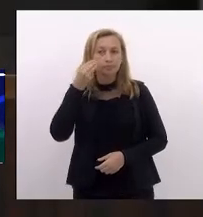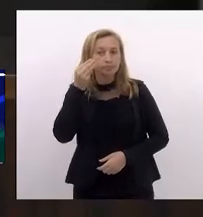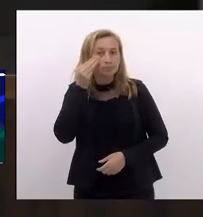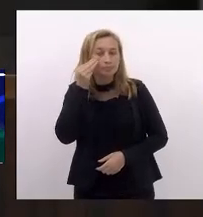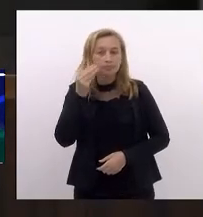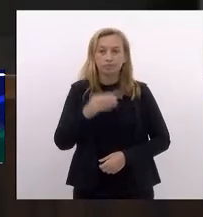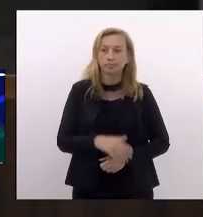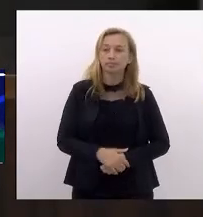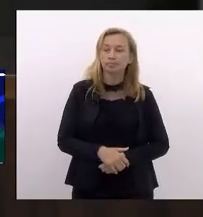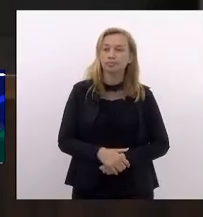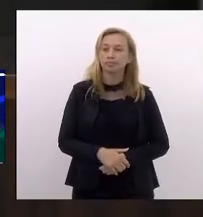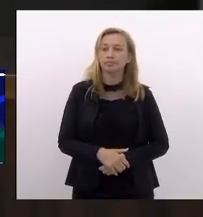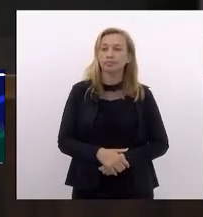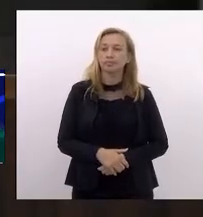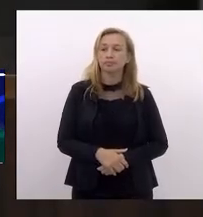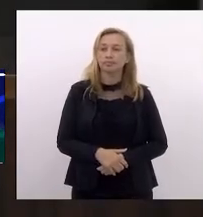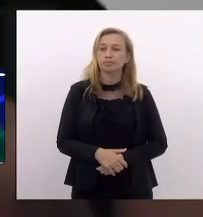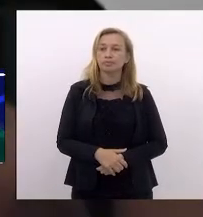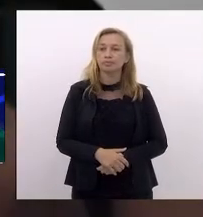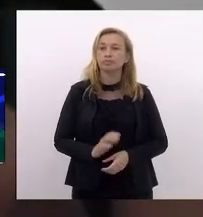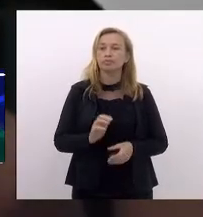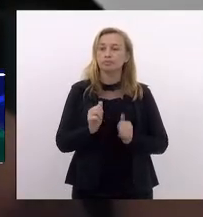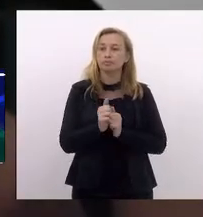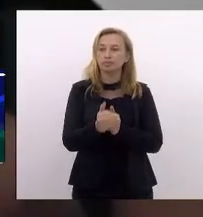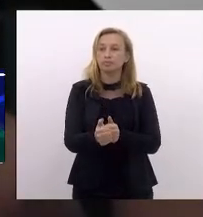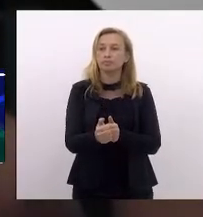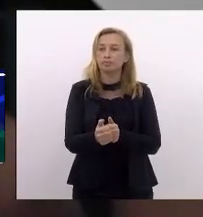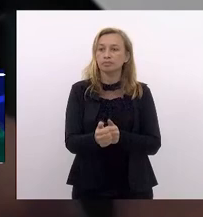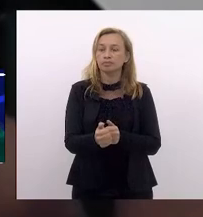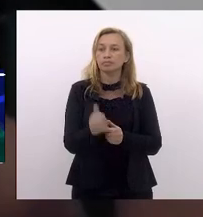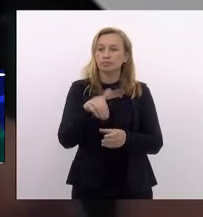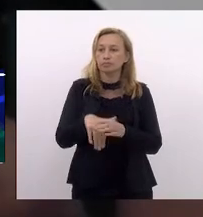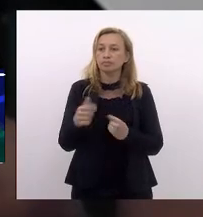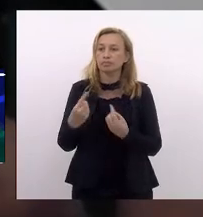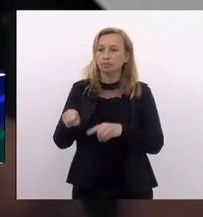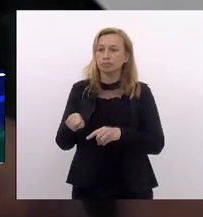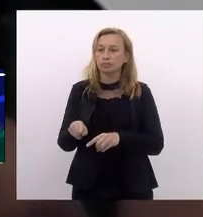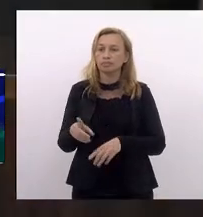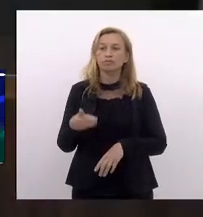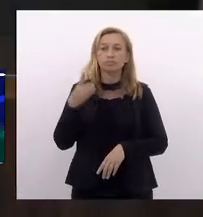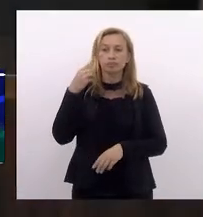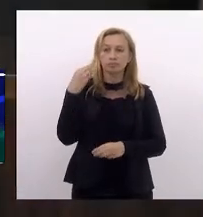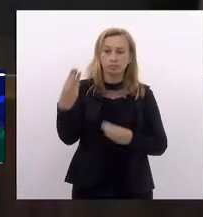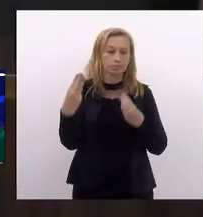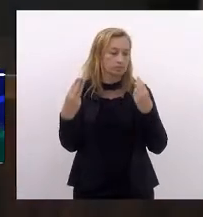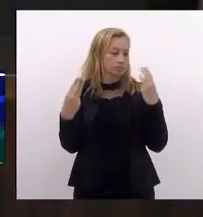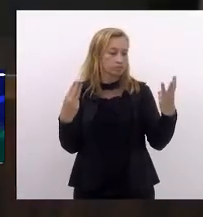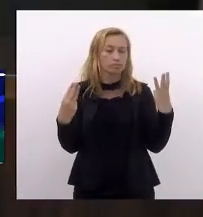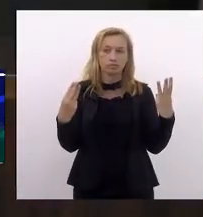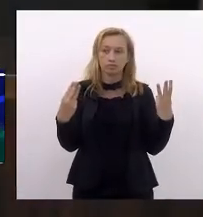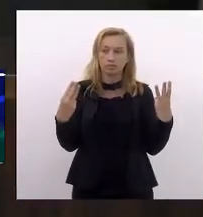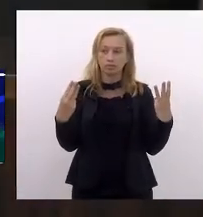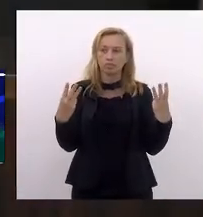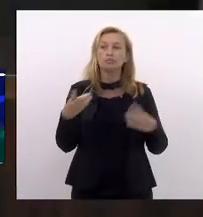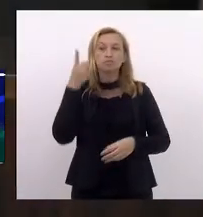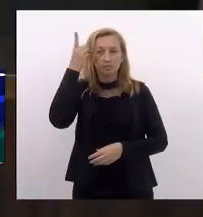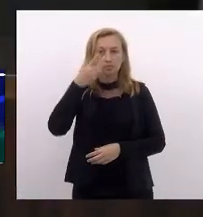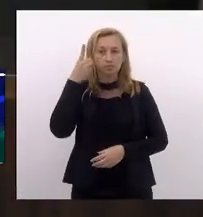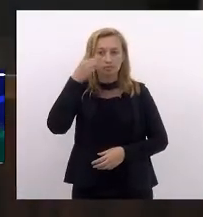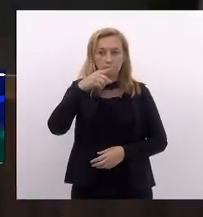Francisco eu vou acompanhar a divergência levantar a propriedade que é